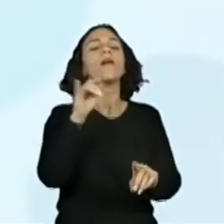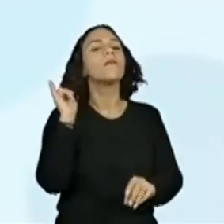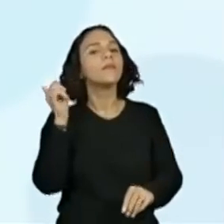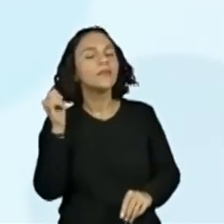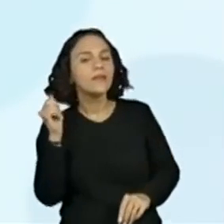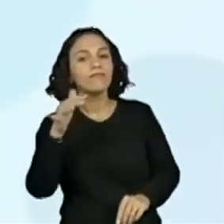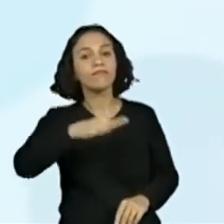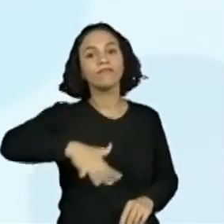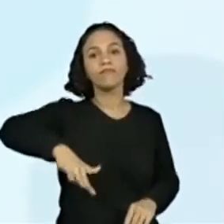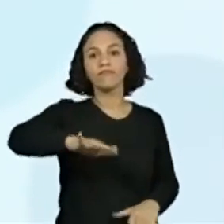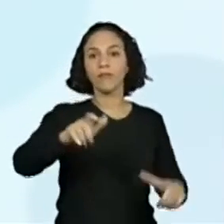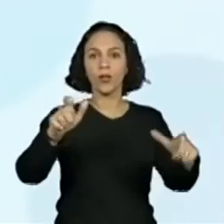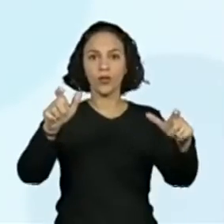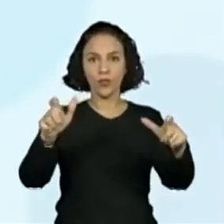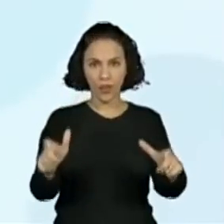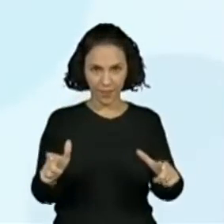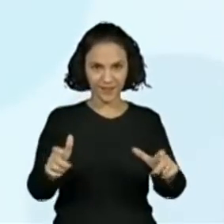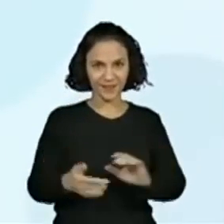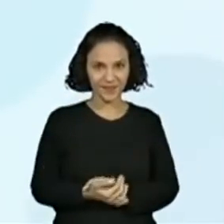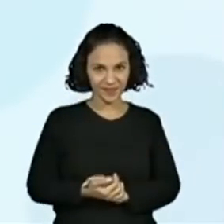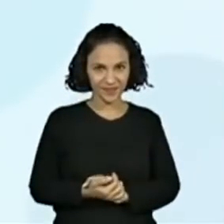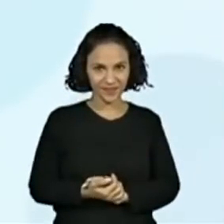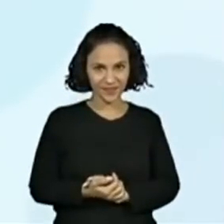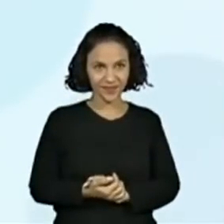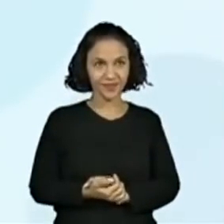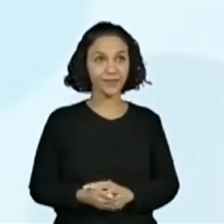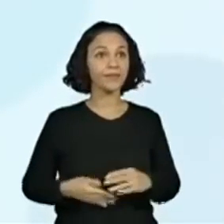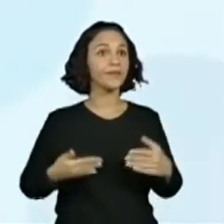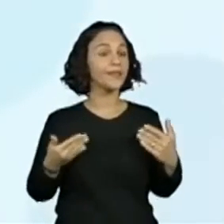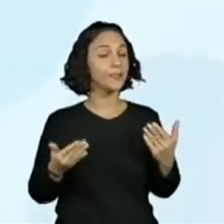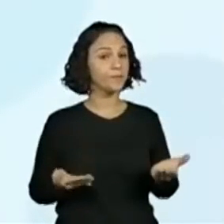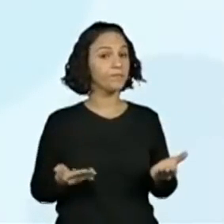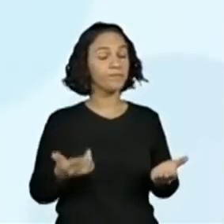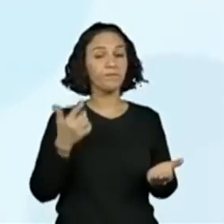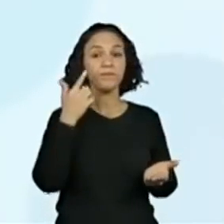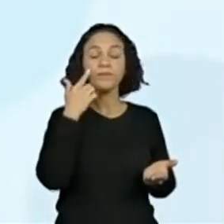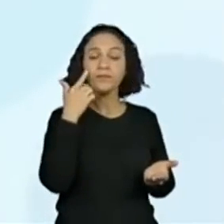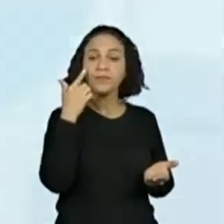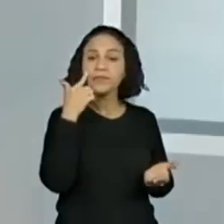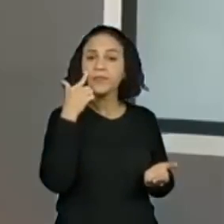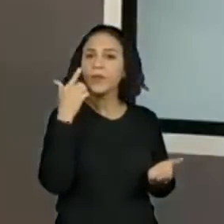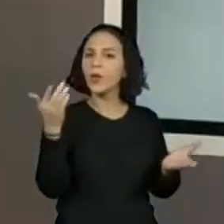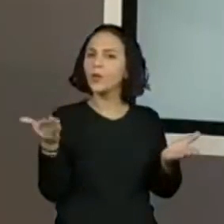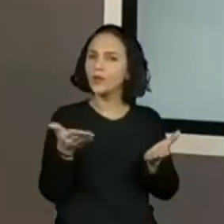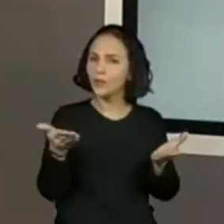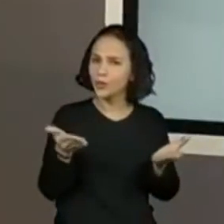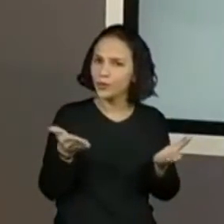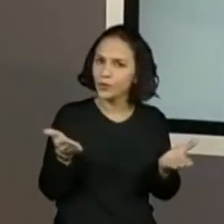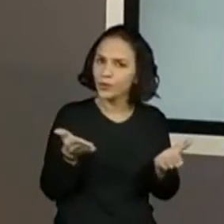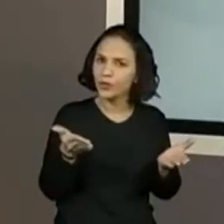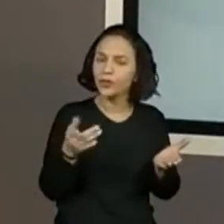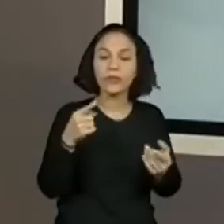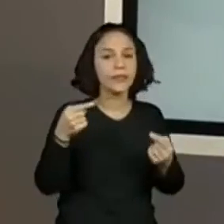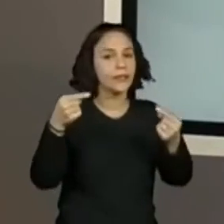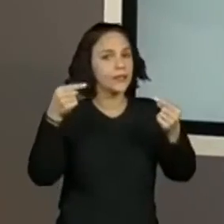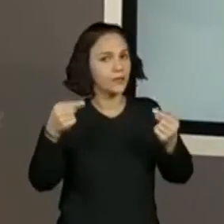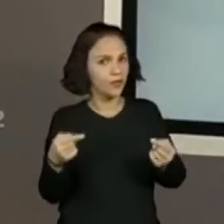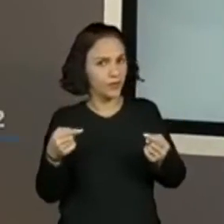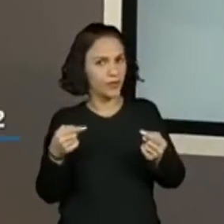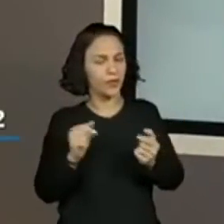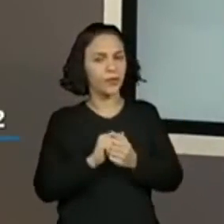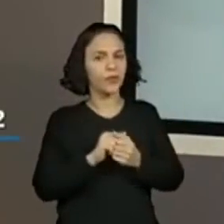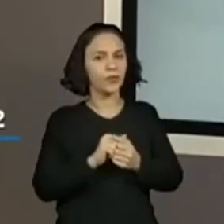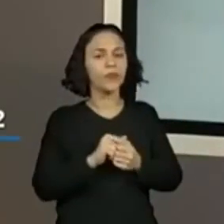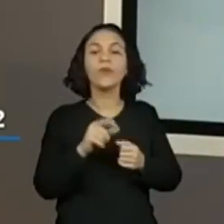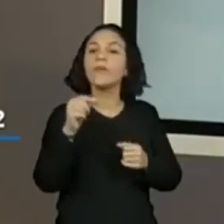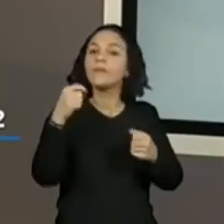tempo, espaço e ambiente. Então, turminha, hoje o nosso grande desafio é